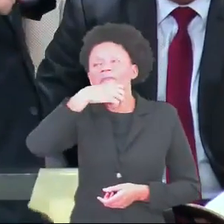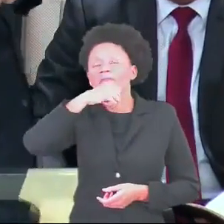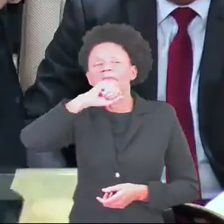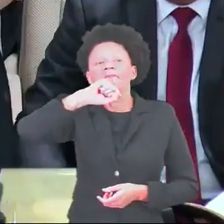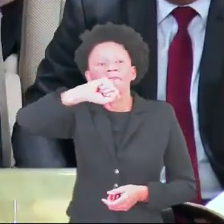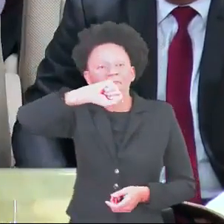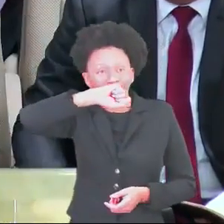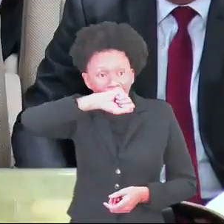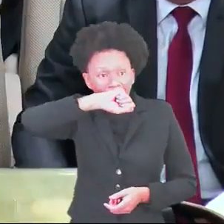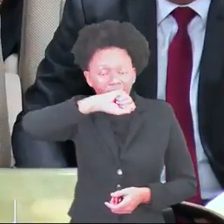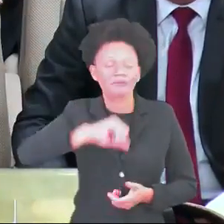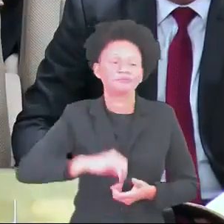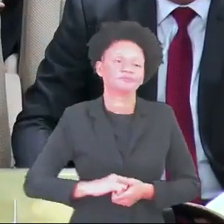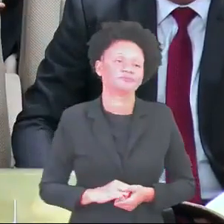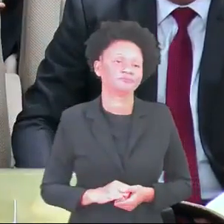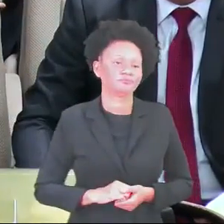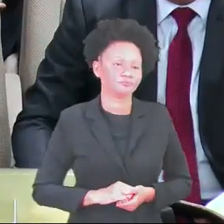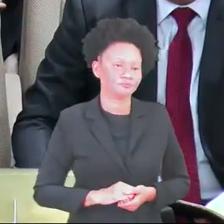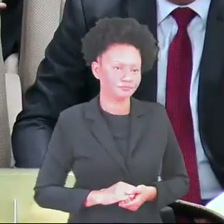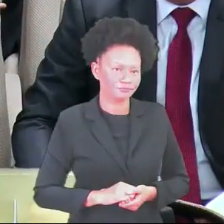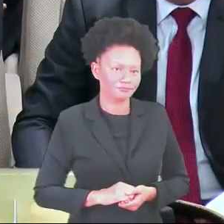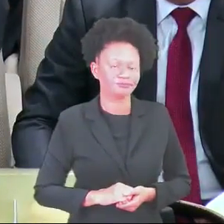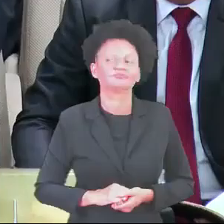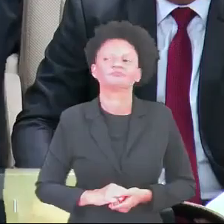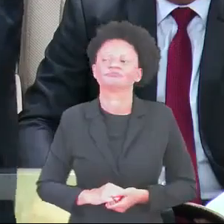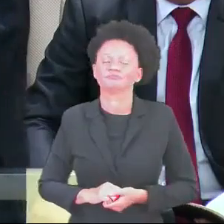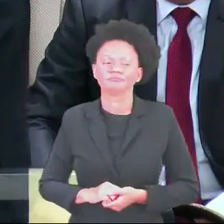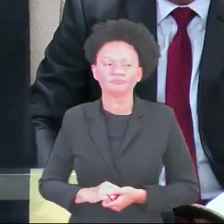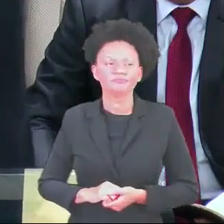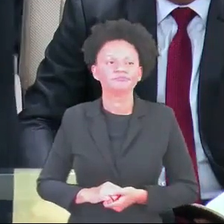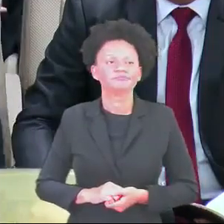Deus é? Pai. Deus é Pai.